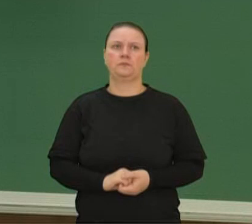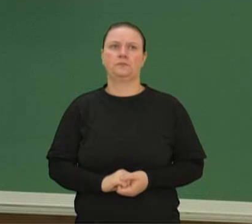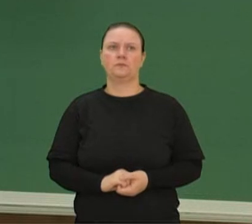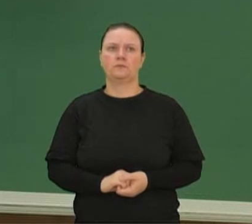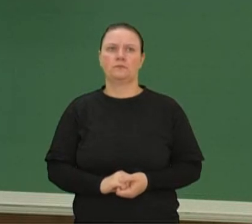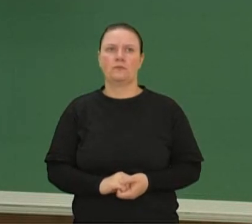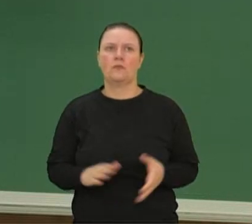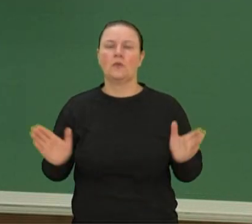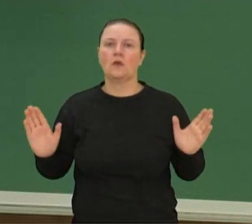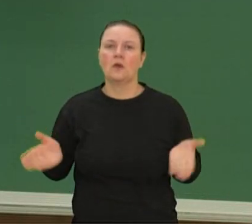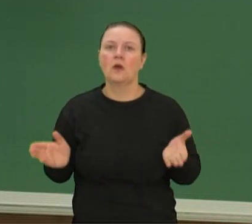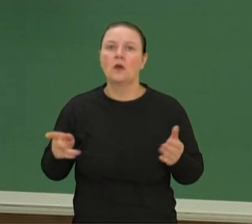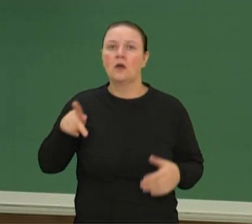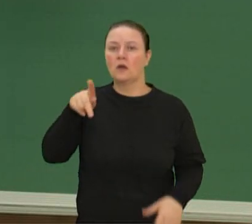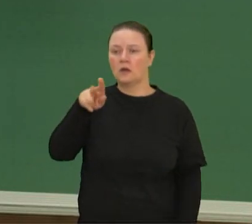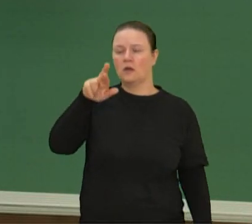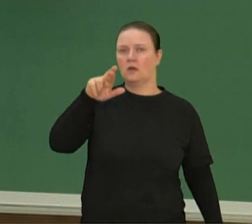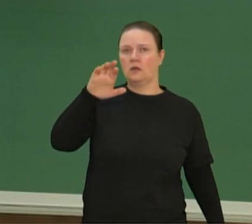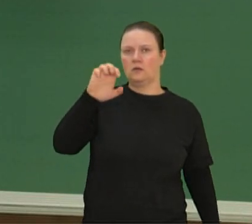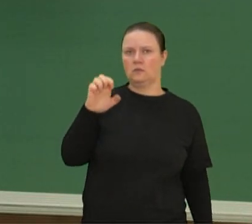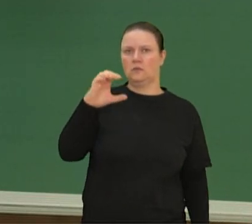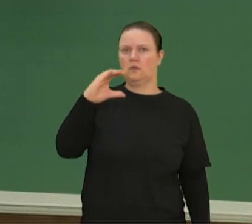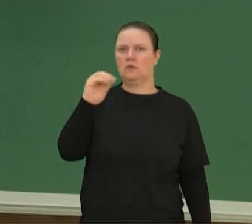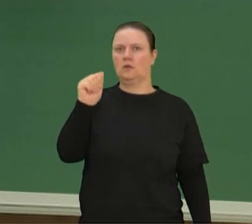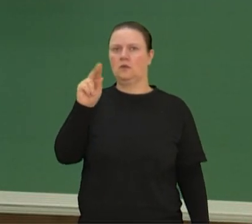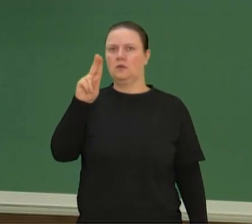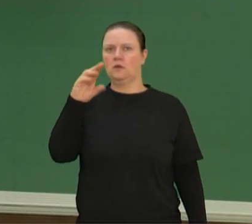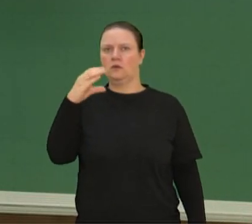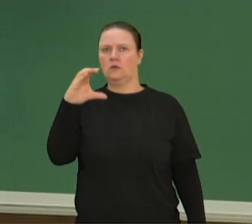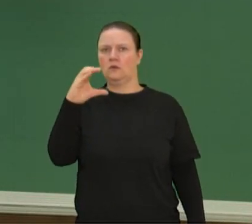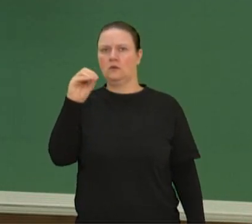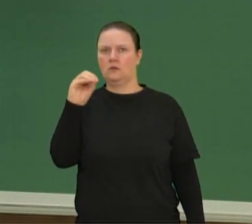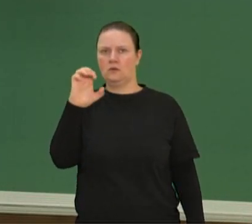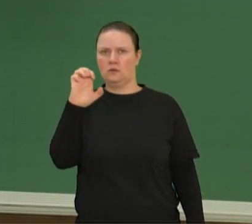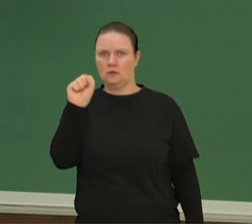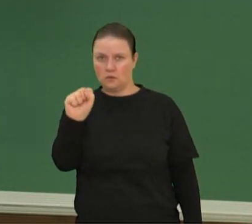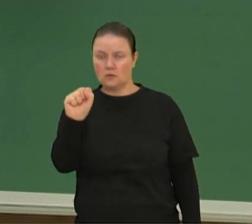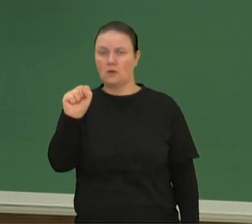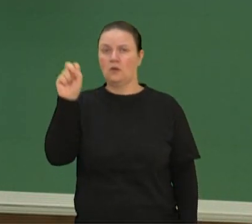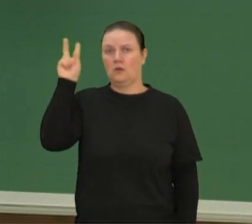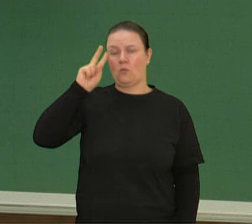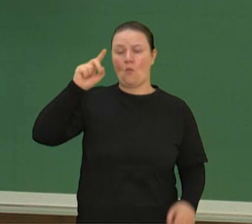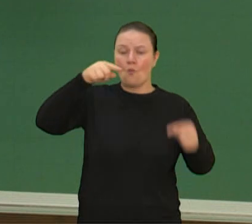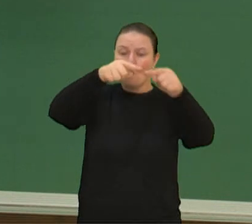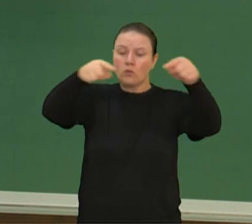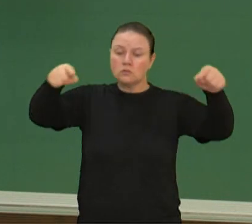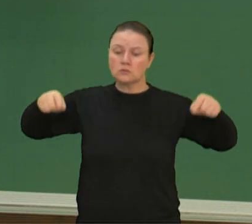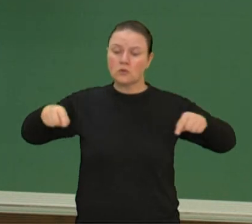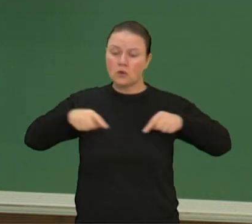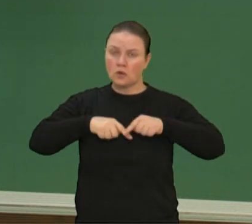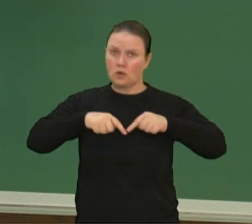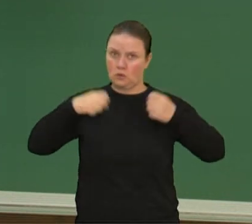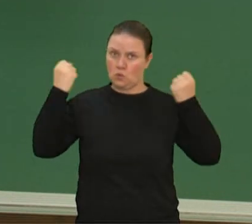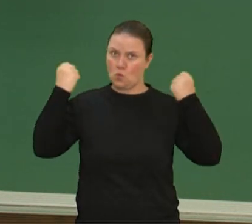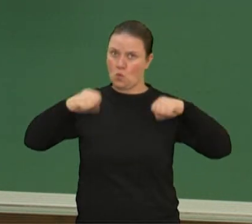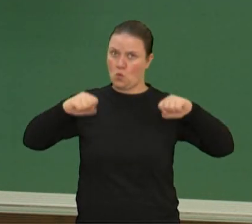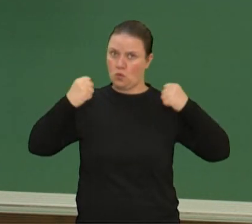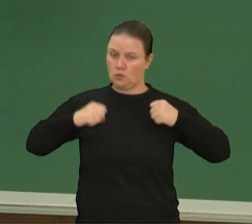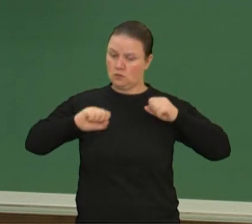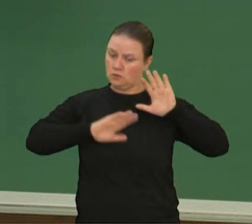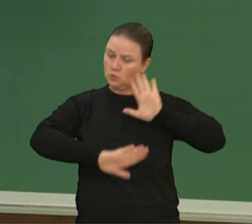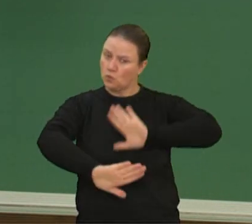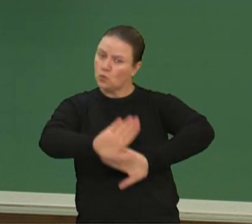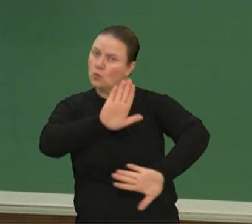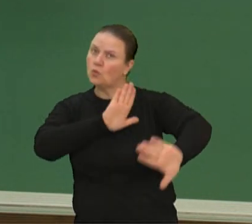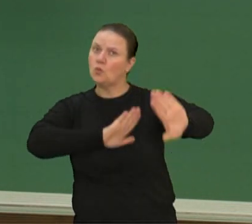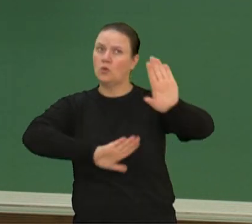E aí falaremos um pouco agora sobre as precauções. Então, quando pensamos numa academia, nós temos que tomar muitos cuidados.